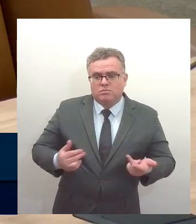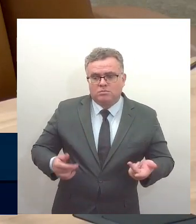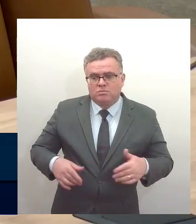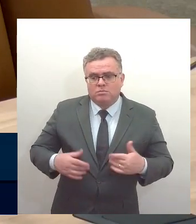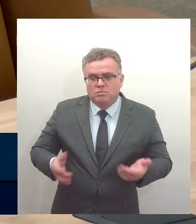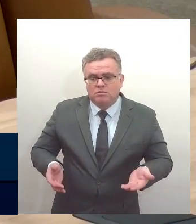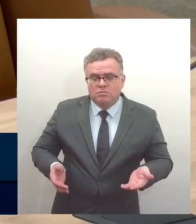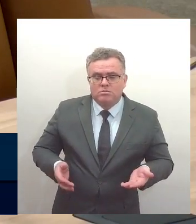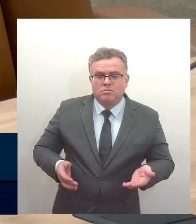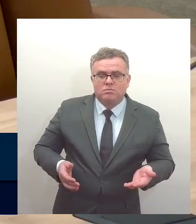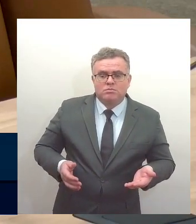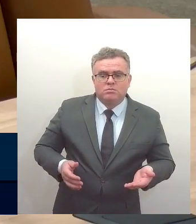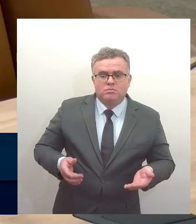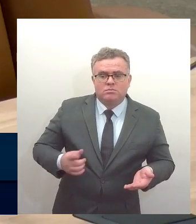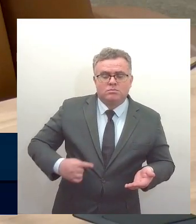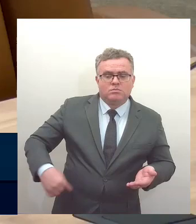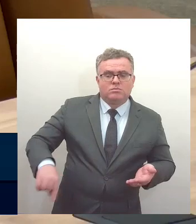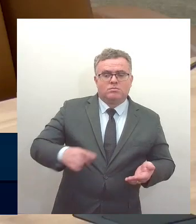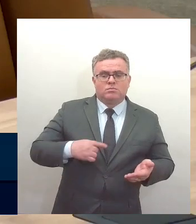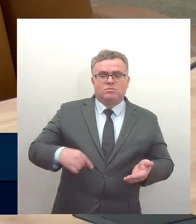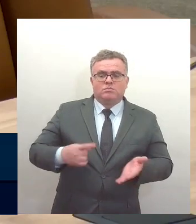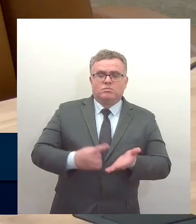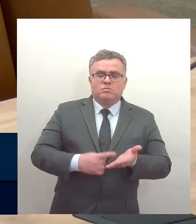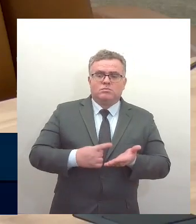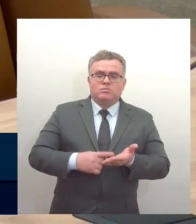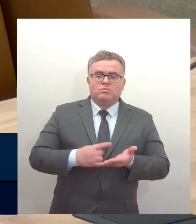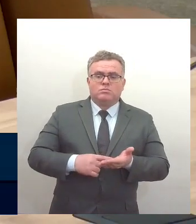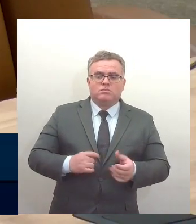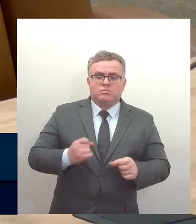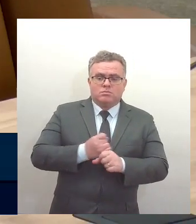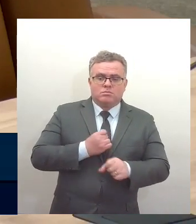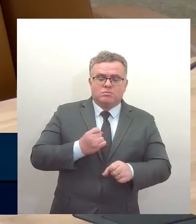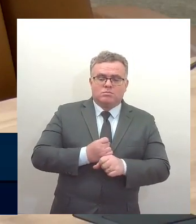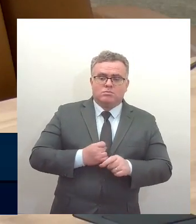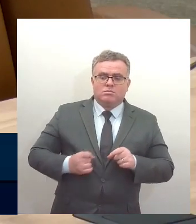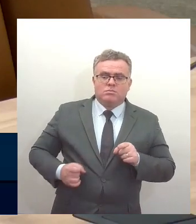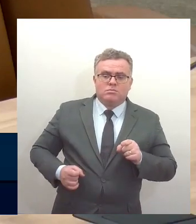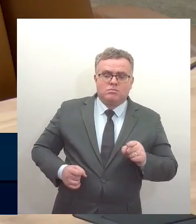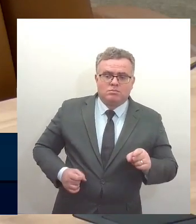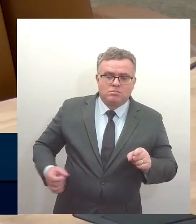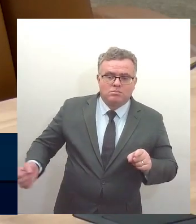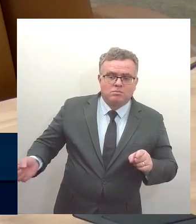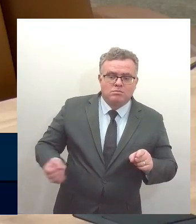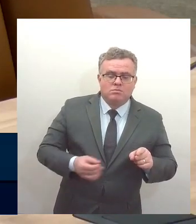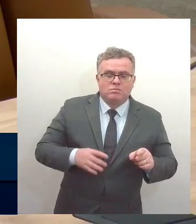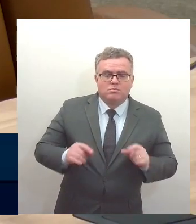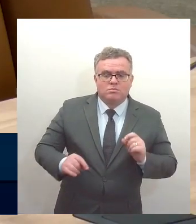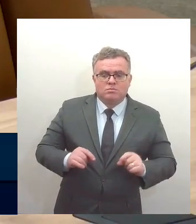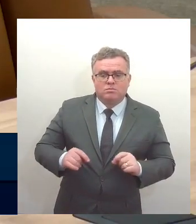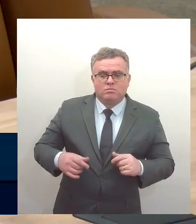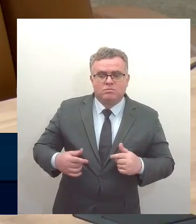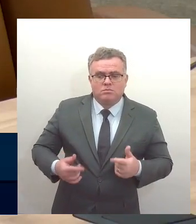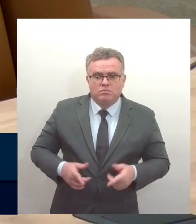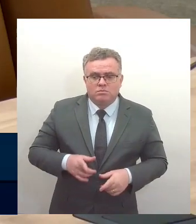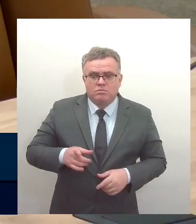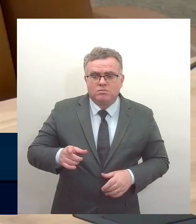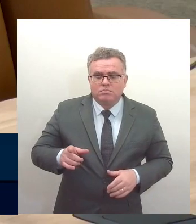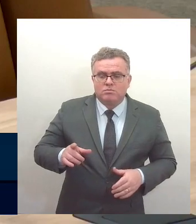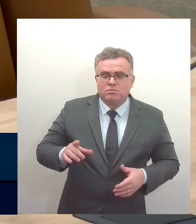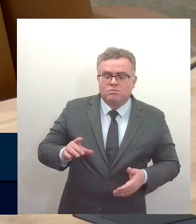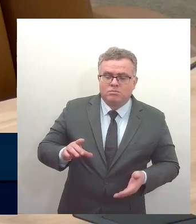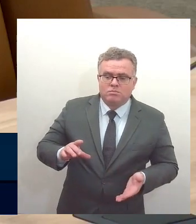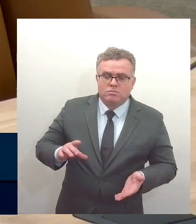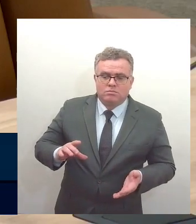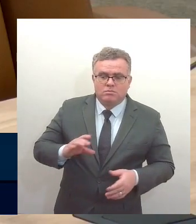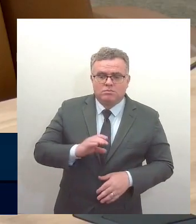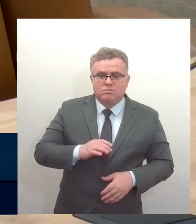gente construir um novo equipamento, se aquele CER4 já servir para fazer esse atendimento, porque lá tem